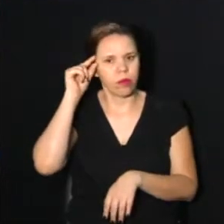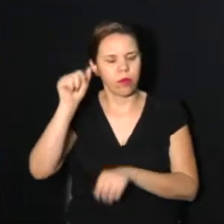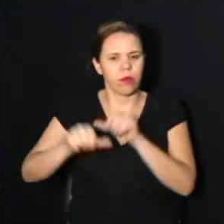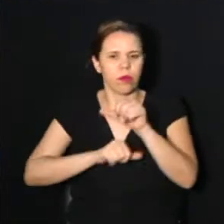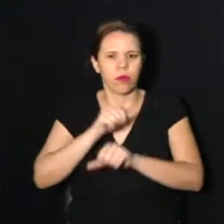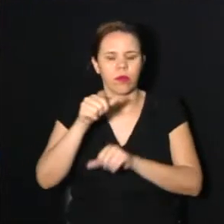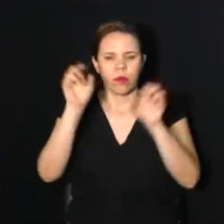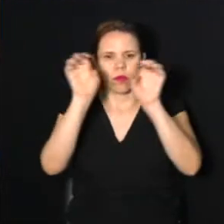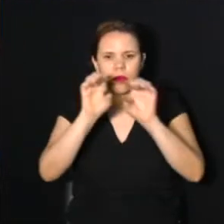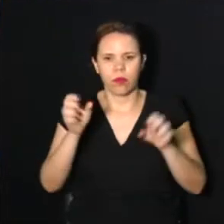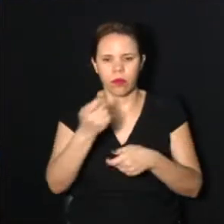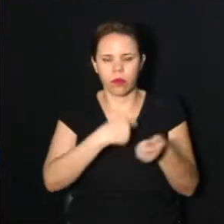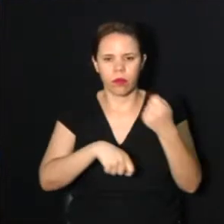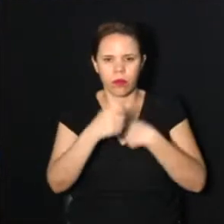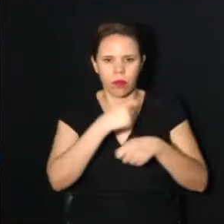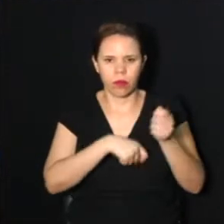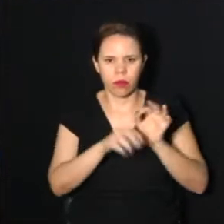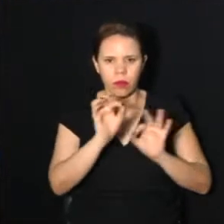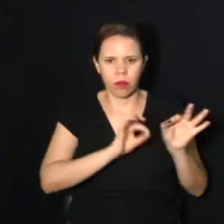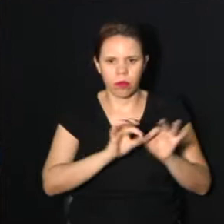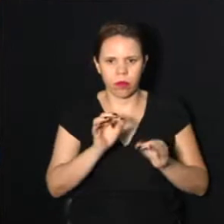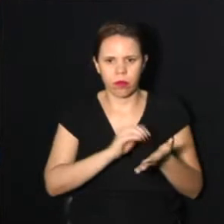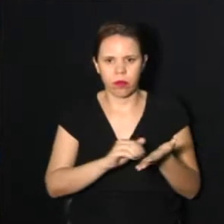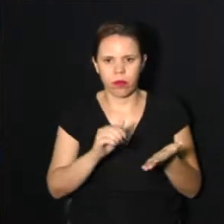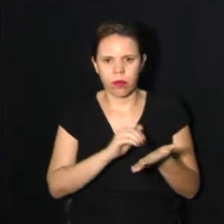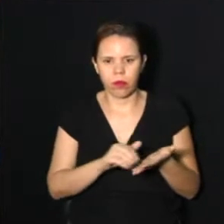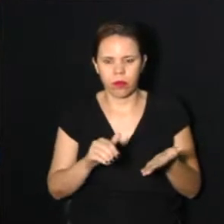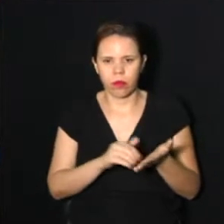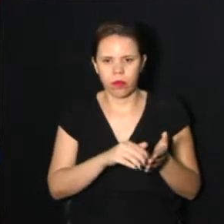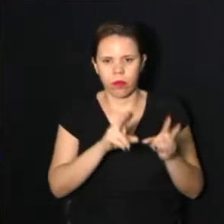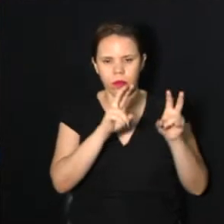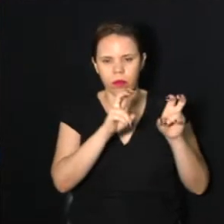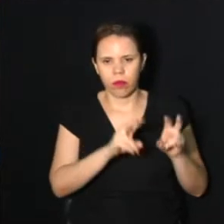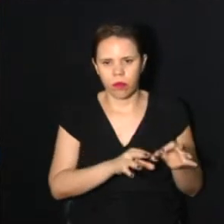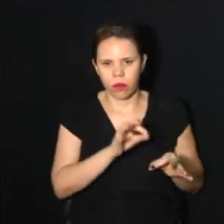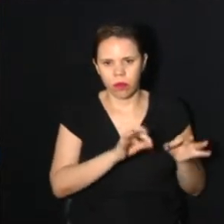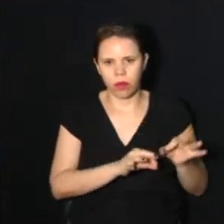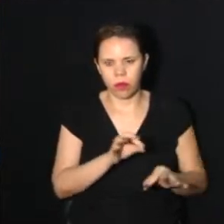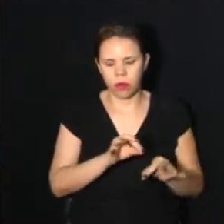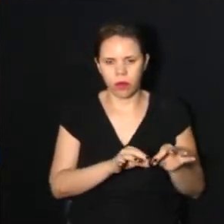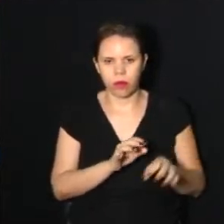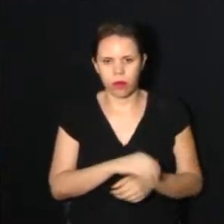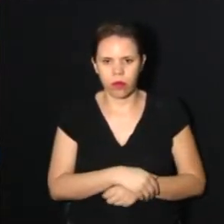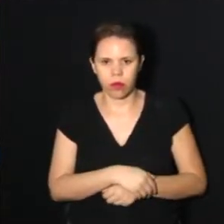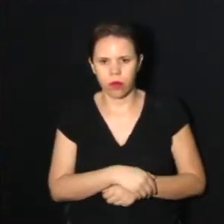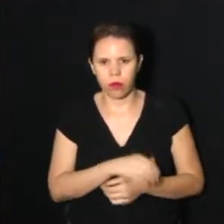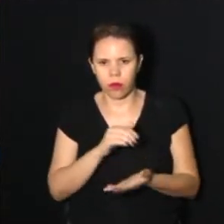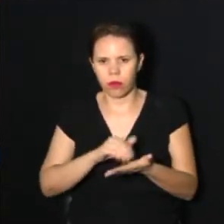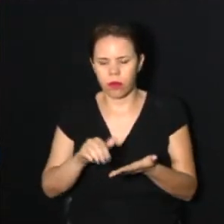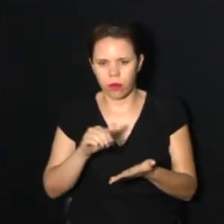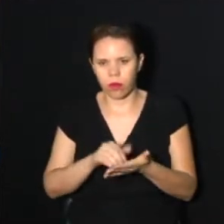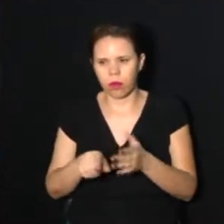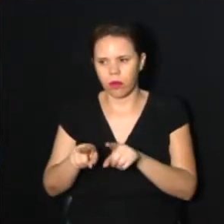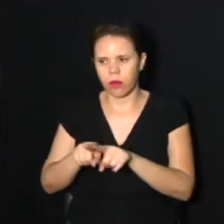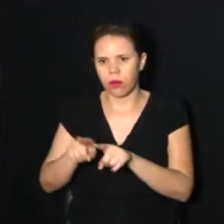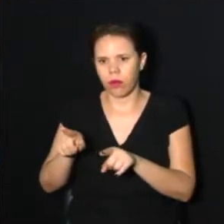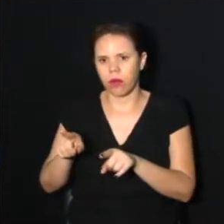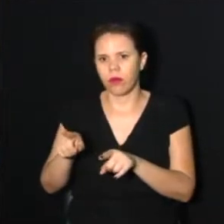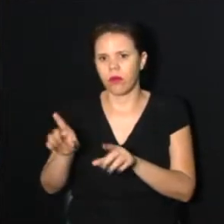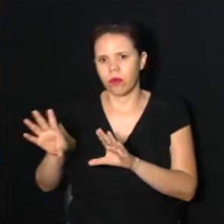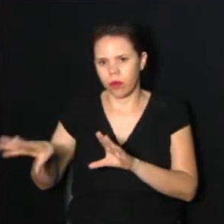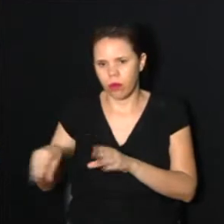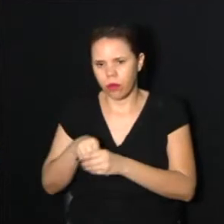da estrutura administrativa e organização da Secretaria Municipal de Assuntos Jurídicos e a sua denominação para a Secretaria Municipal de Justiça,